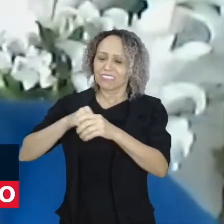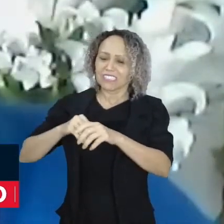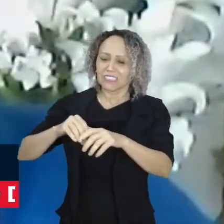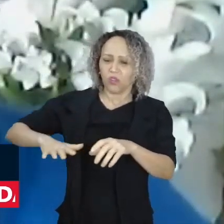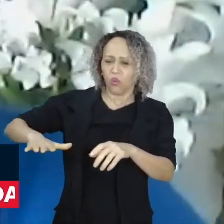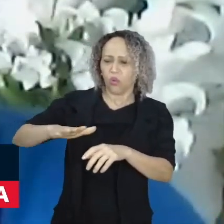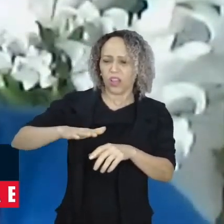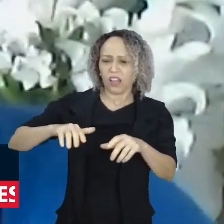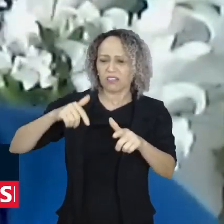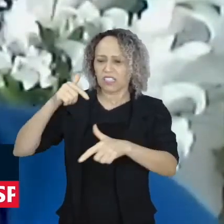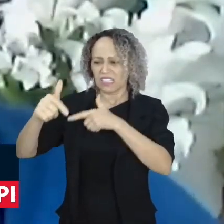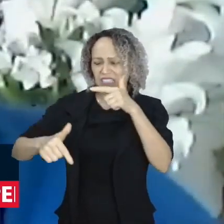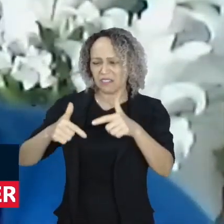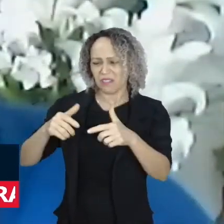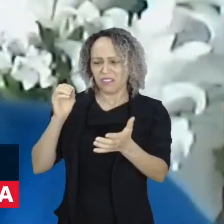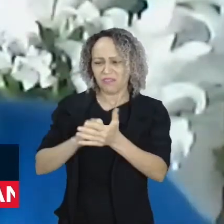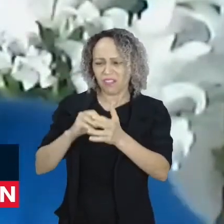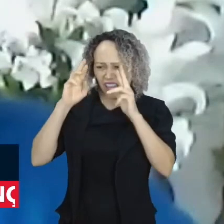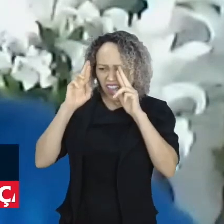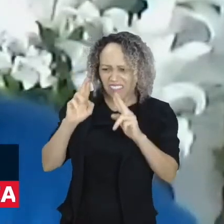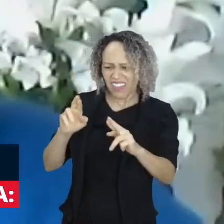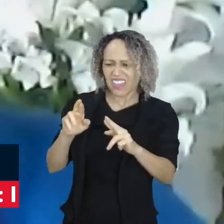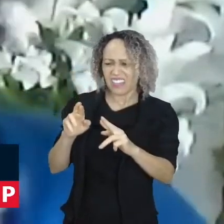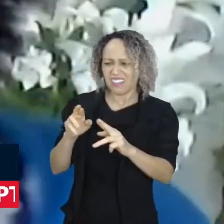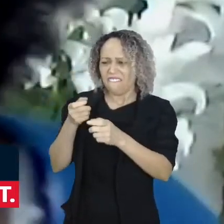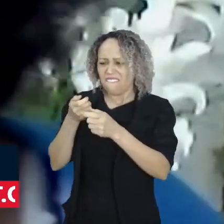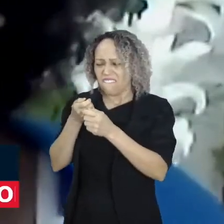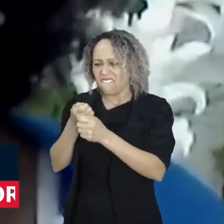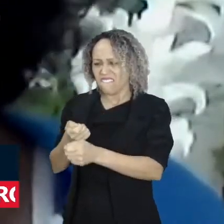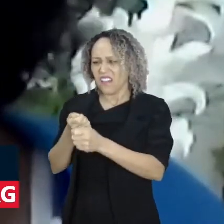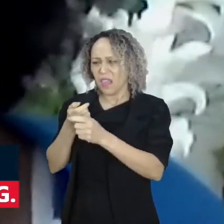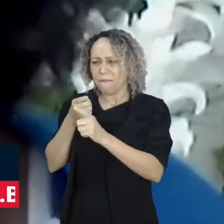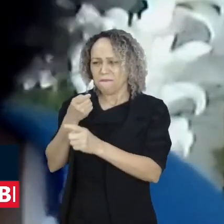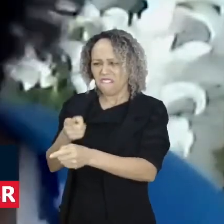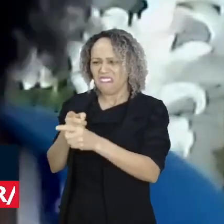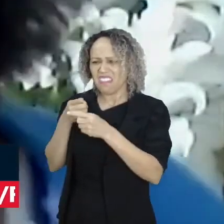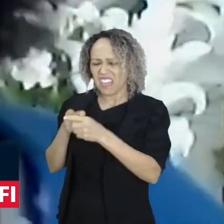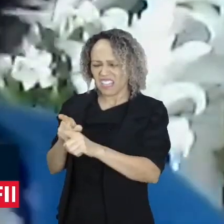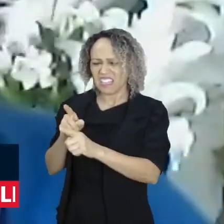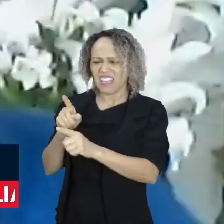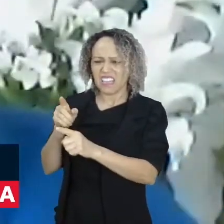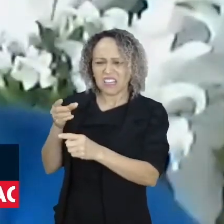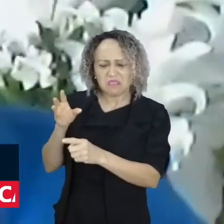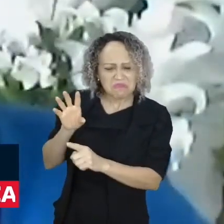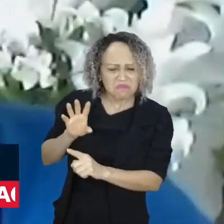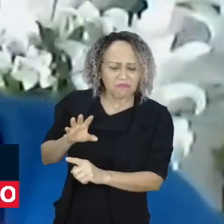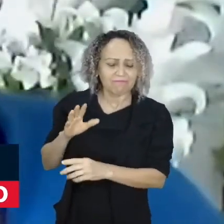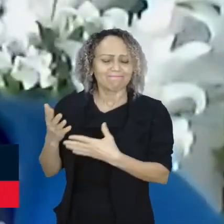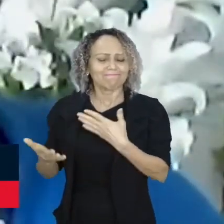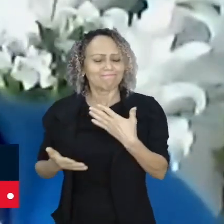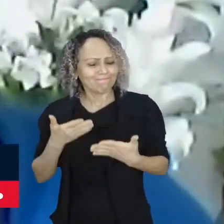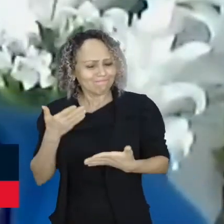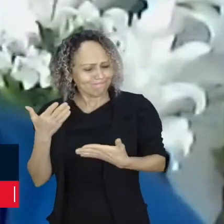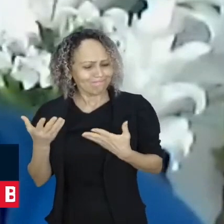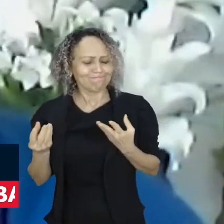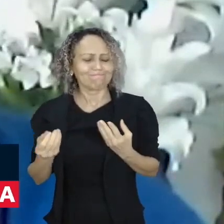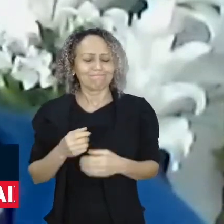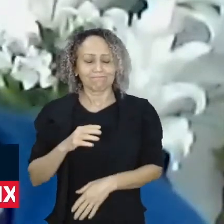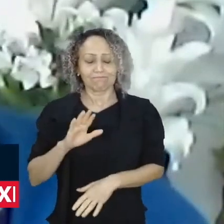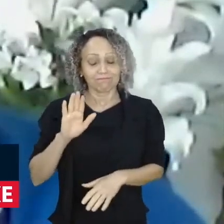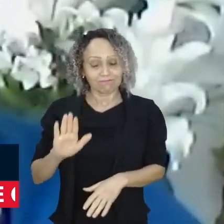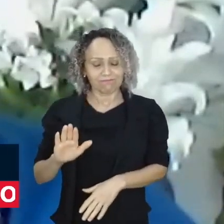tivemos. Benedita também falou da importância de ter políticas públicas específicas para mulheres negras e